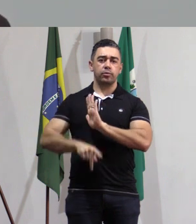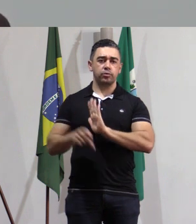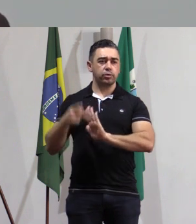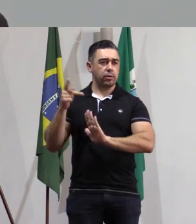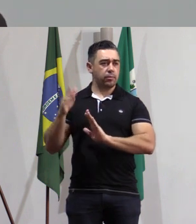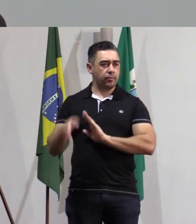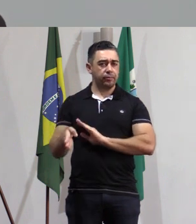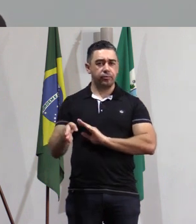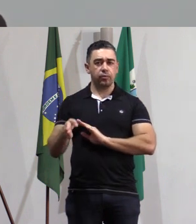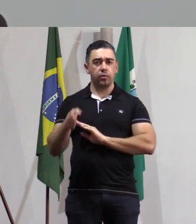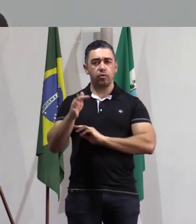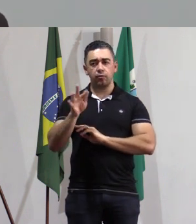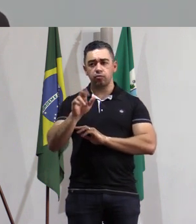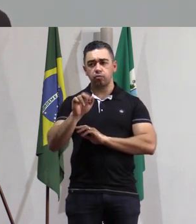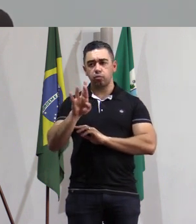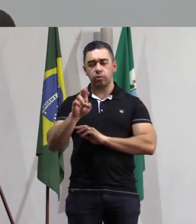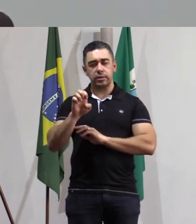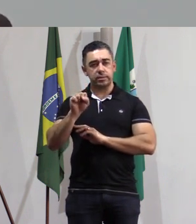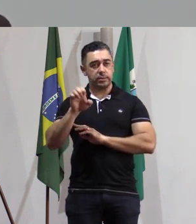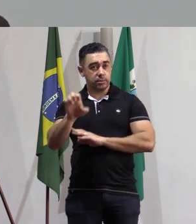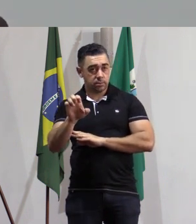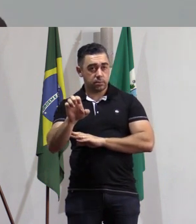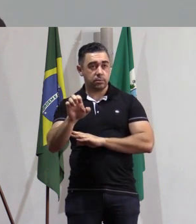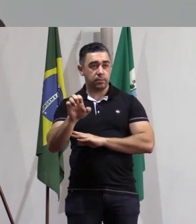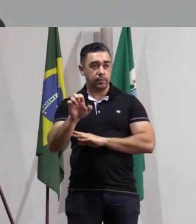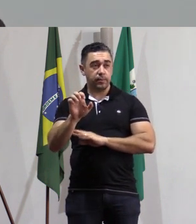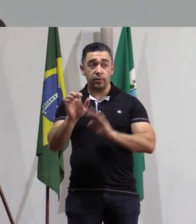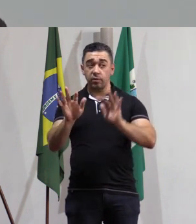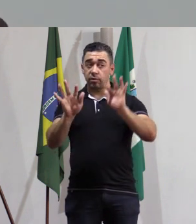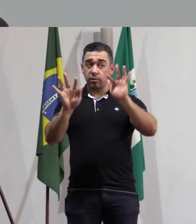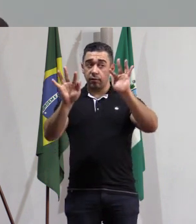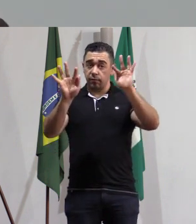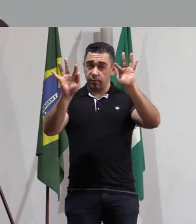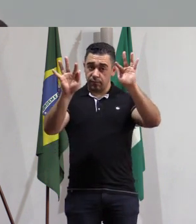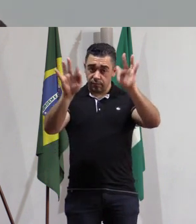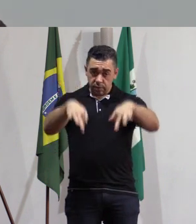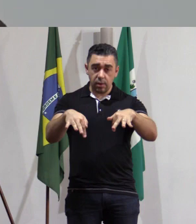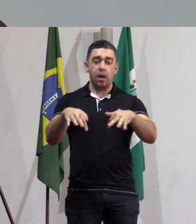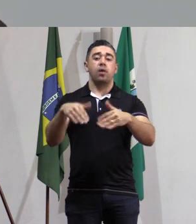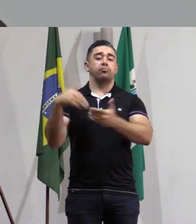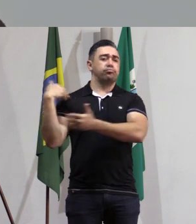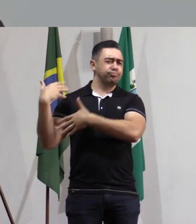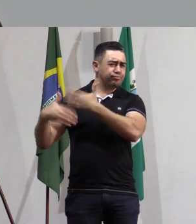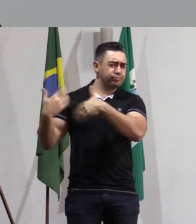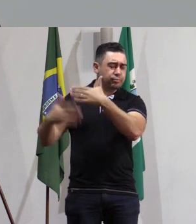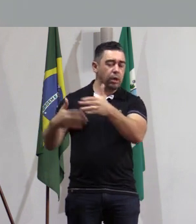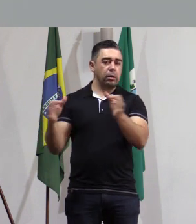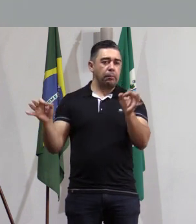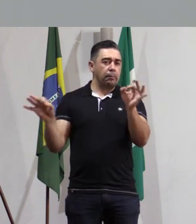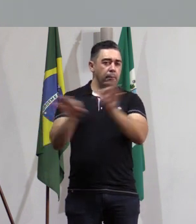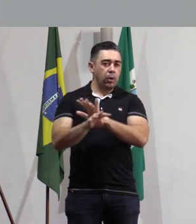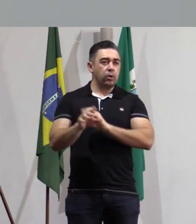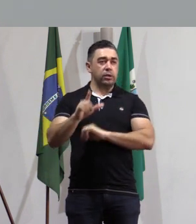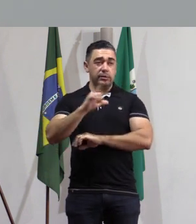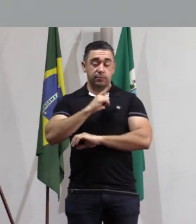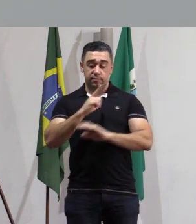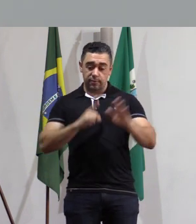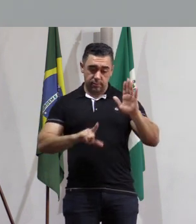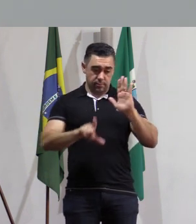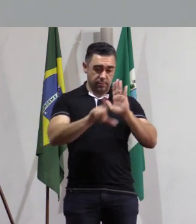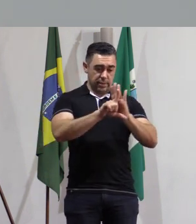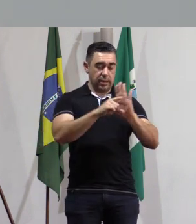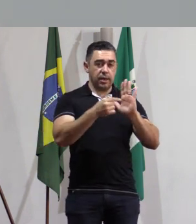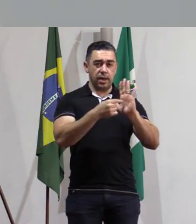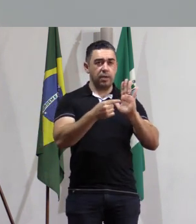esse programa Futures. Ao final desse processo legislativo, quando houver uma lei promulgada, isso vai